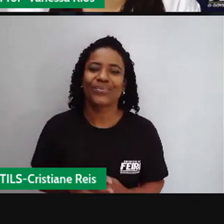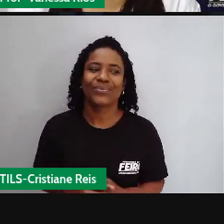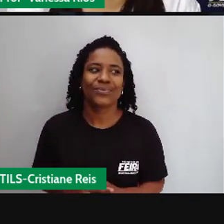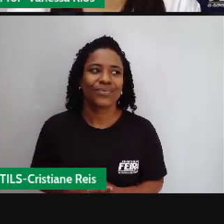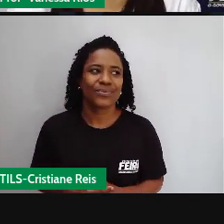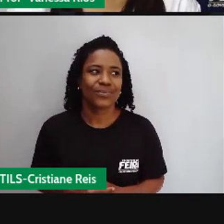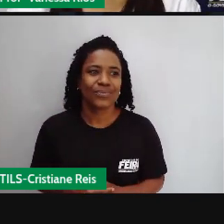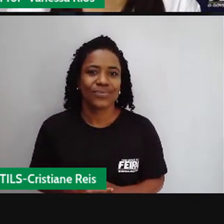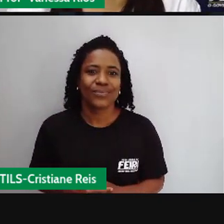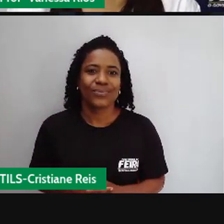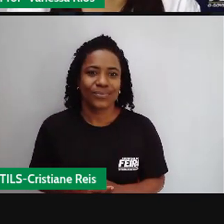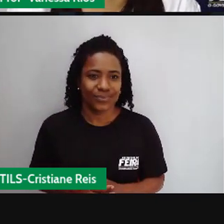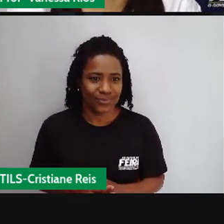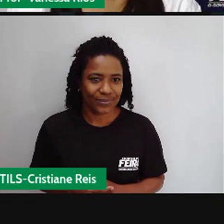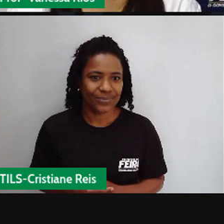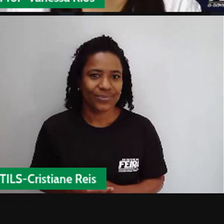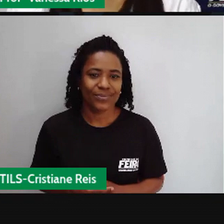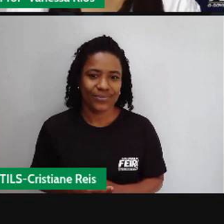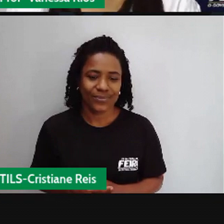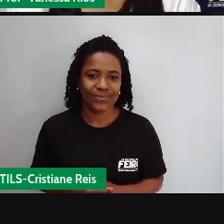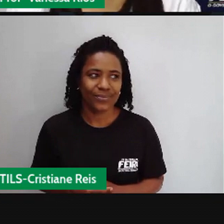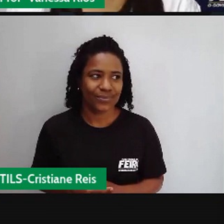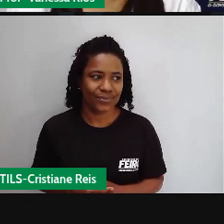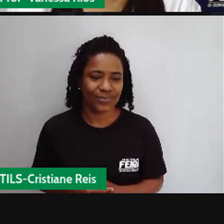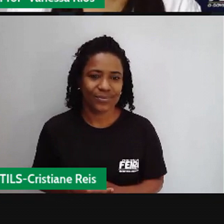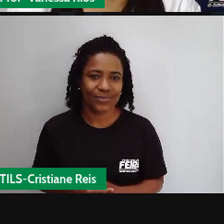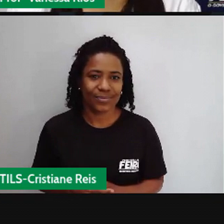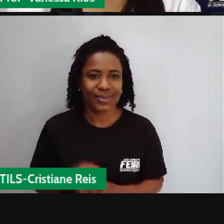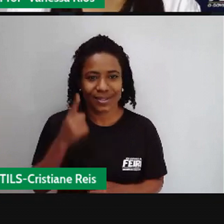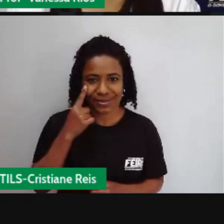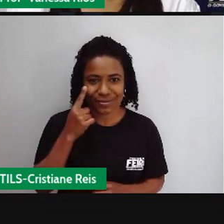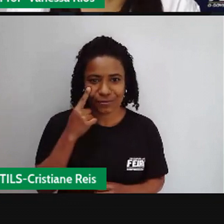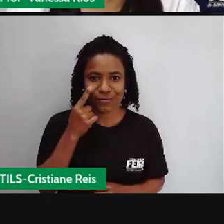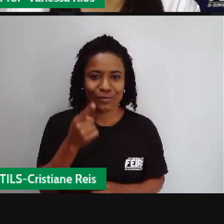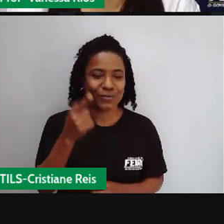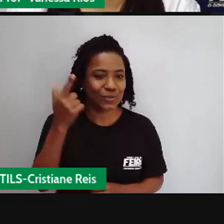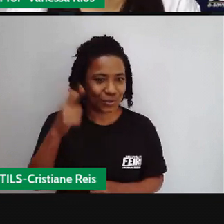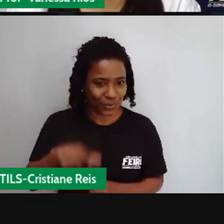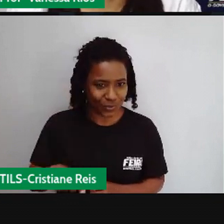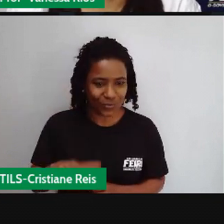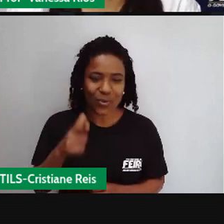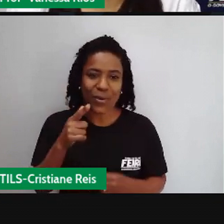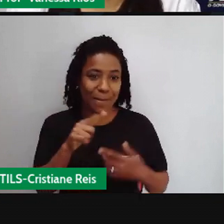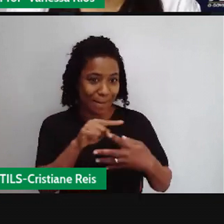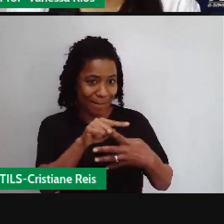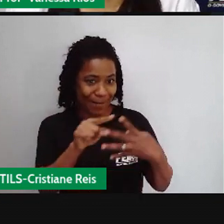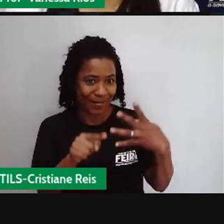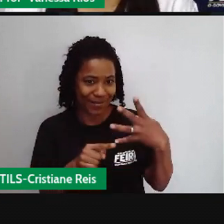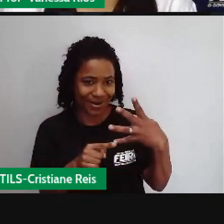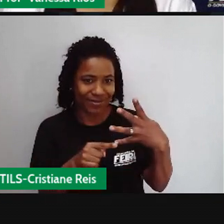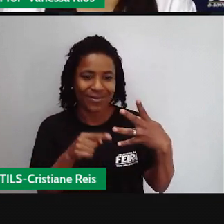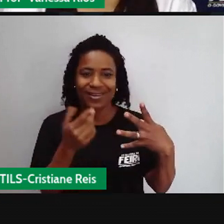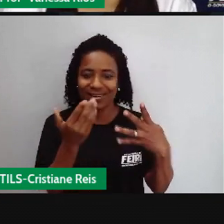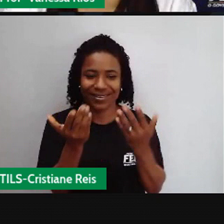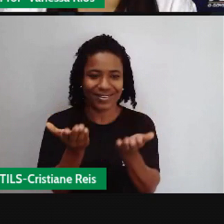Então, vamos lá, continuando a observar as palavras ouro, cachorro, povo e